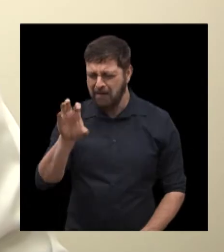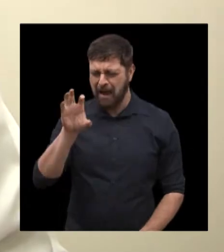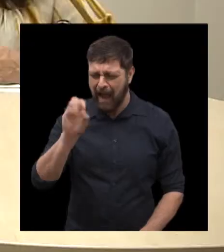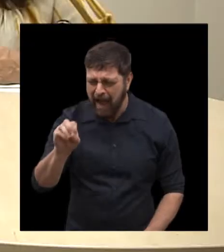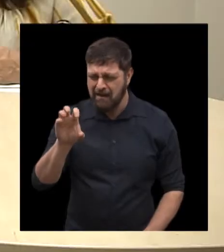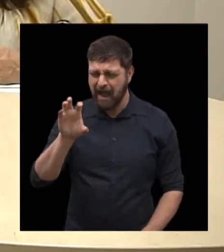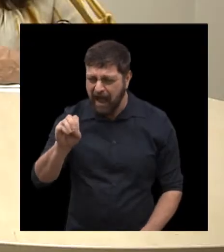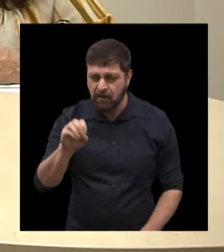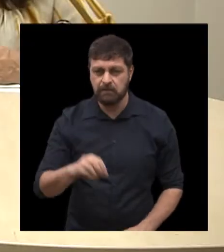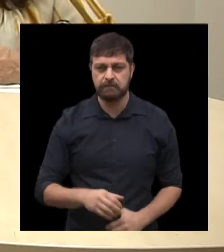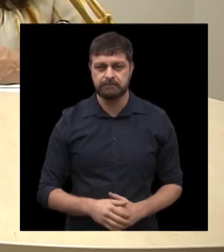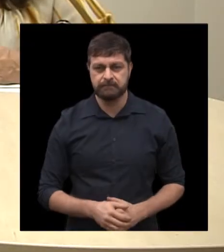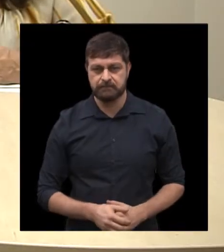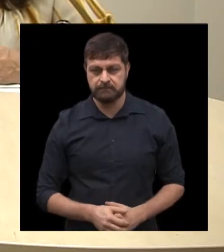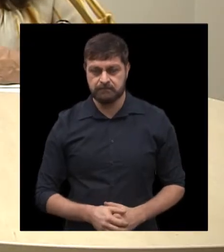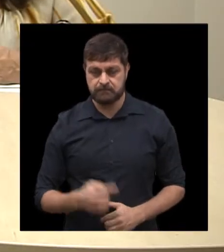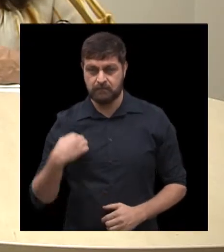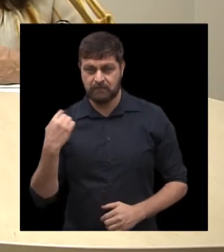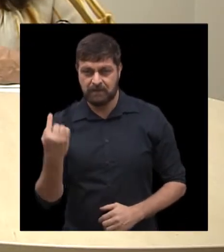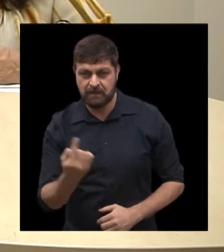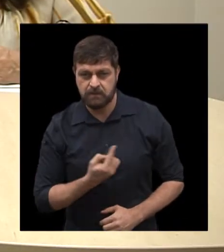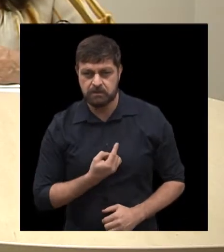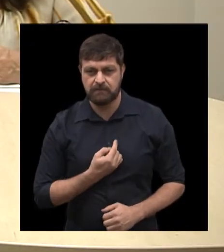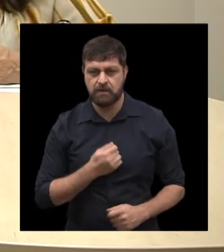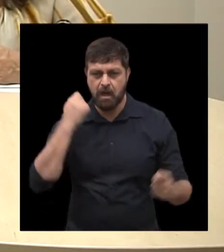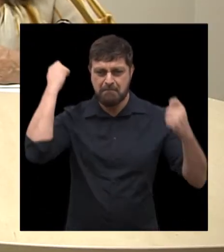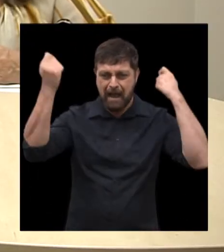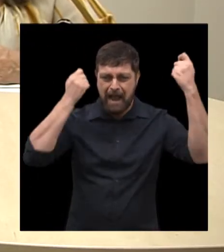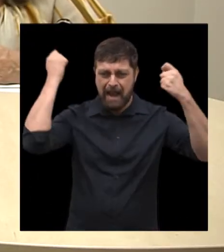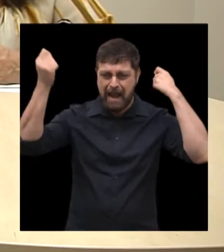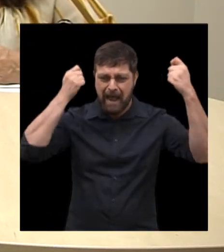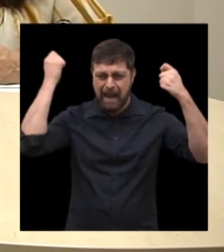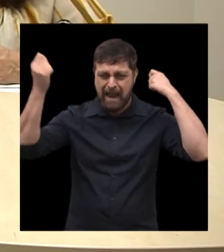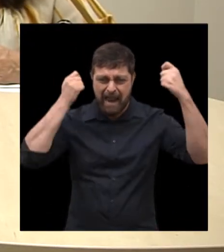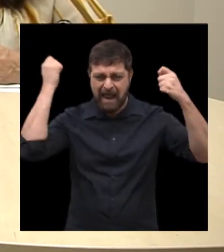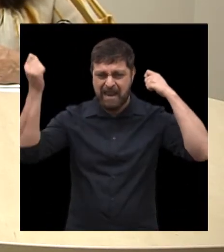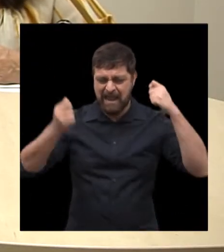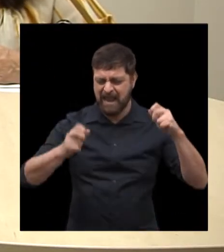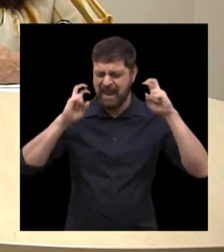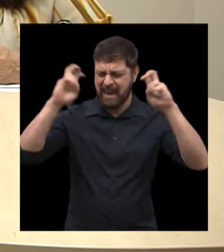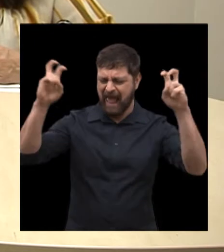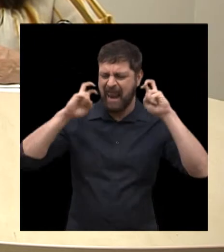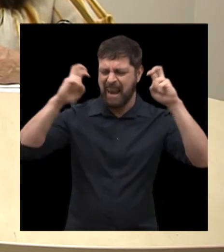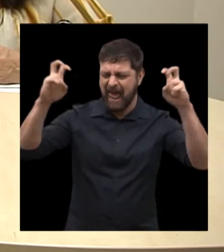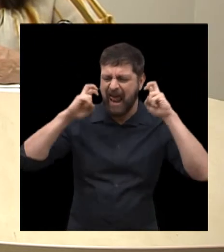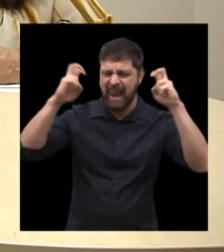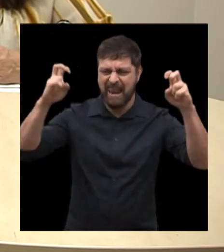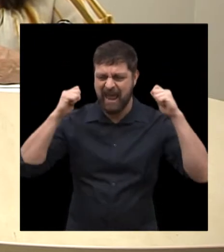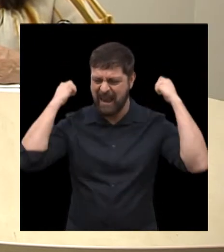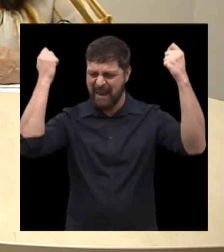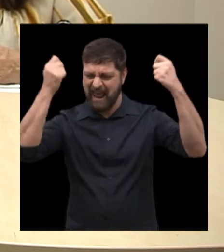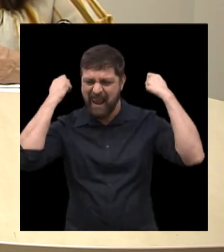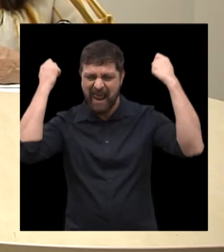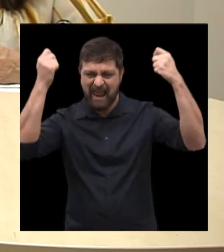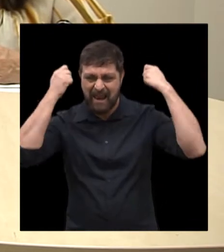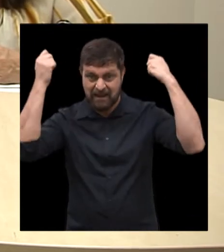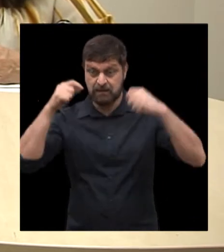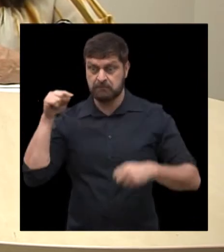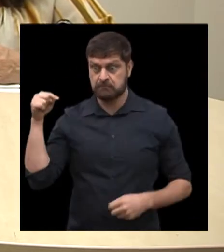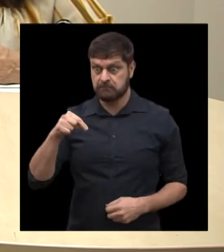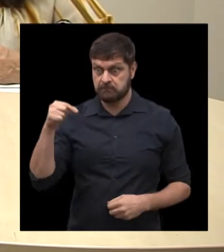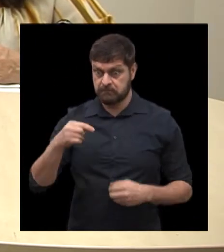exemplo. Olha isso, quando a gente vai num show e fica lá na frente, quer ficar lá no gargarejo, né, na